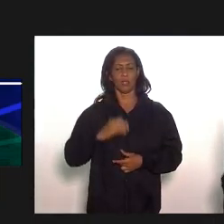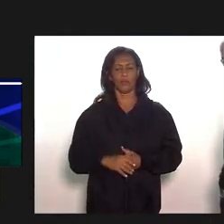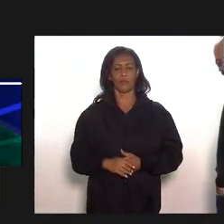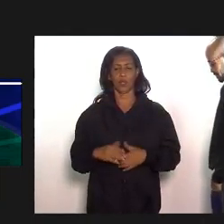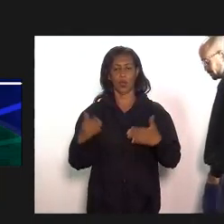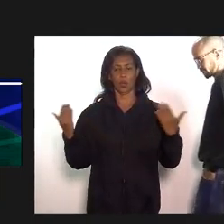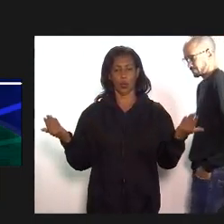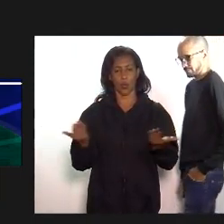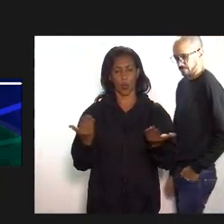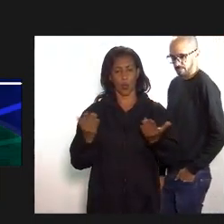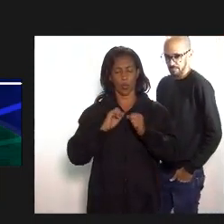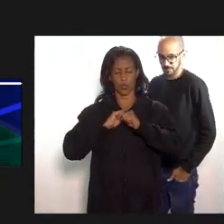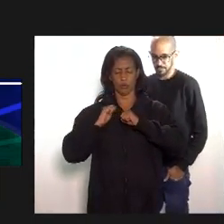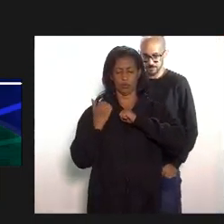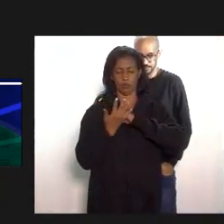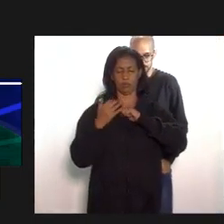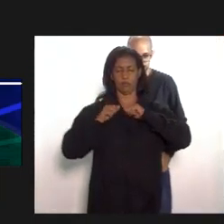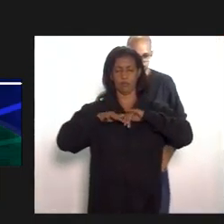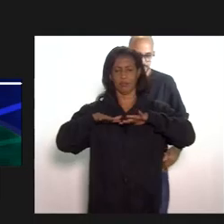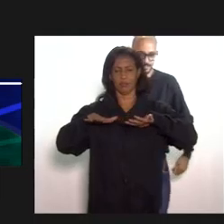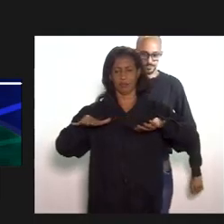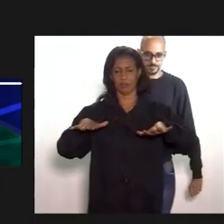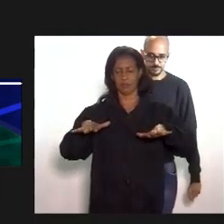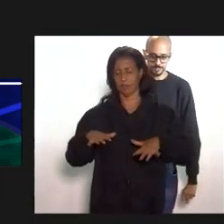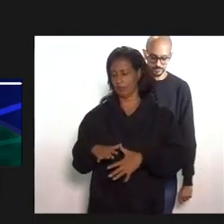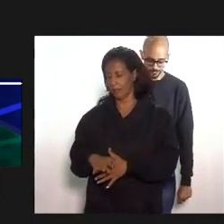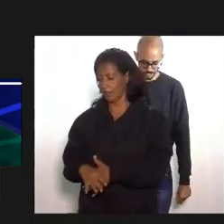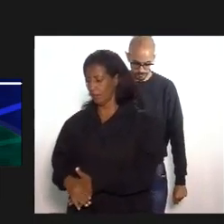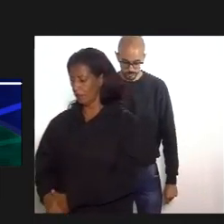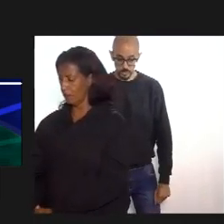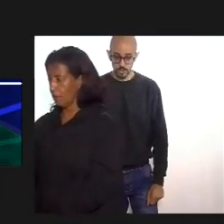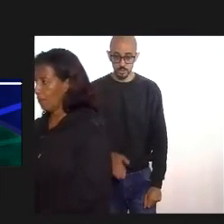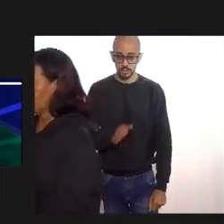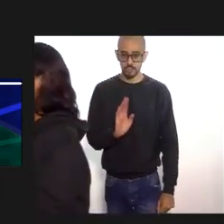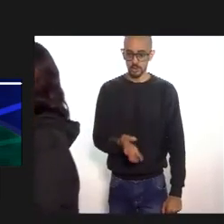hoje enfrenta uma pandemia que já matou cerca de 400 mil pessoas no Brasil,